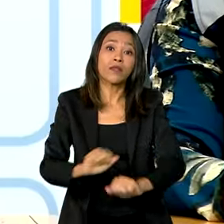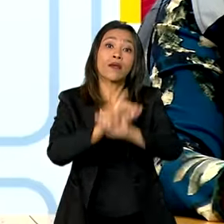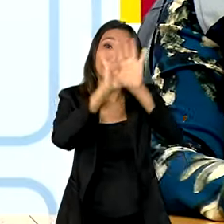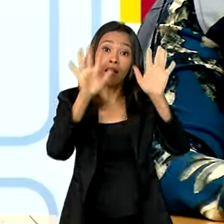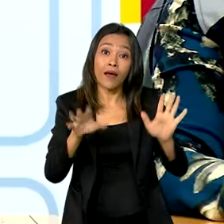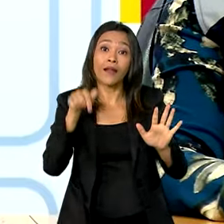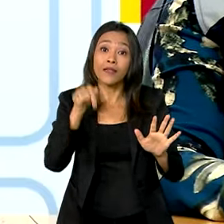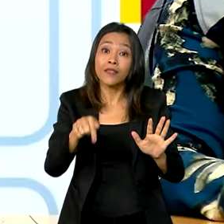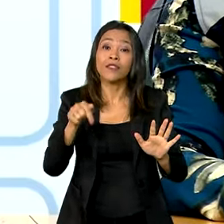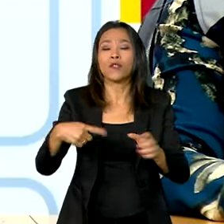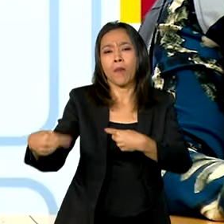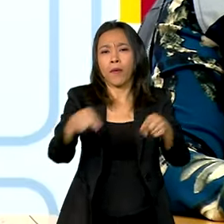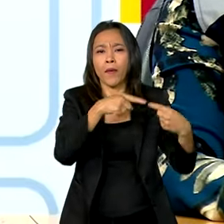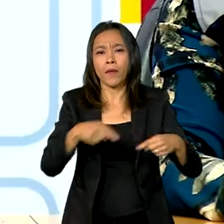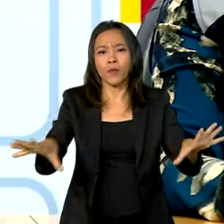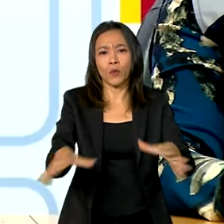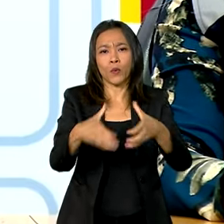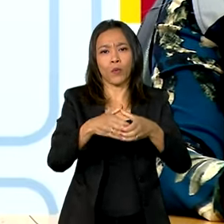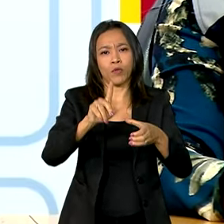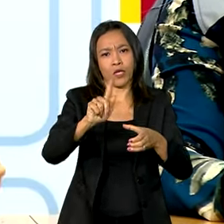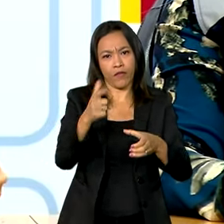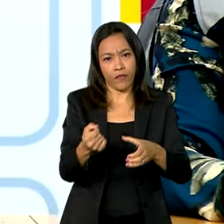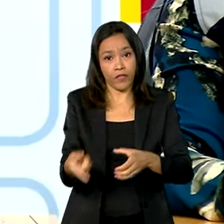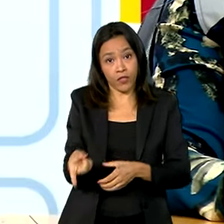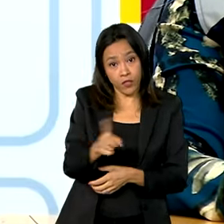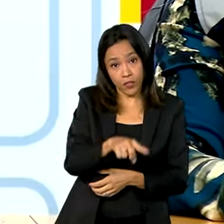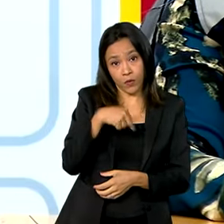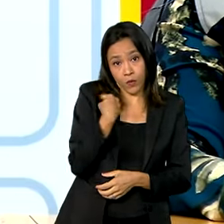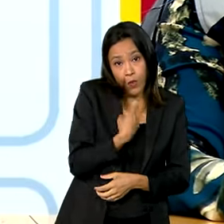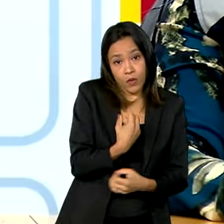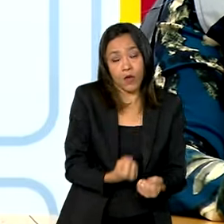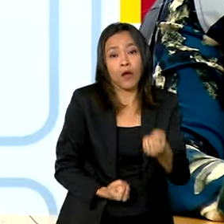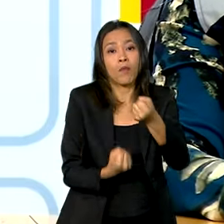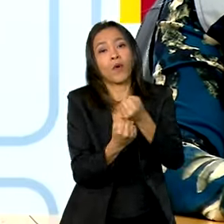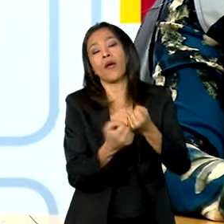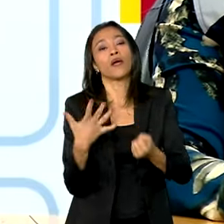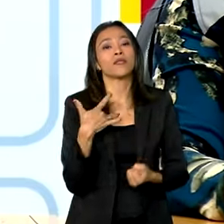G20, e o nosso apoio à saúde no nosso país e à saúde global.